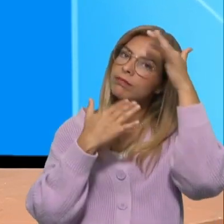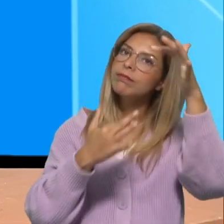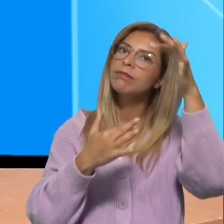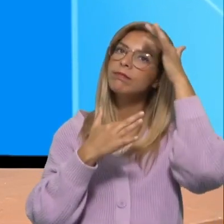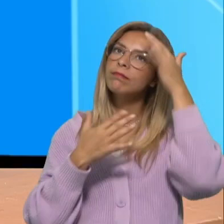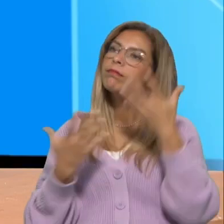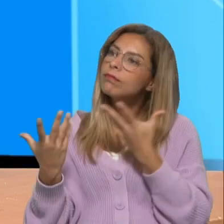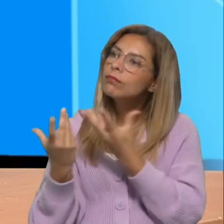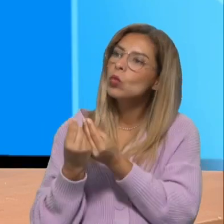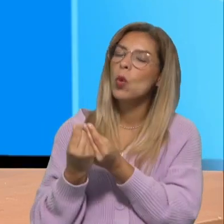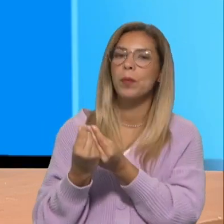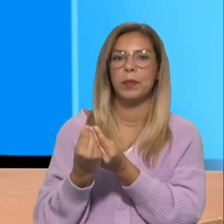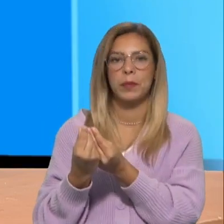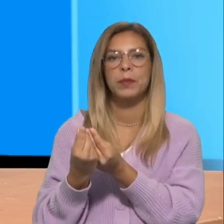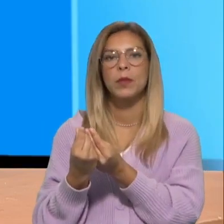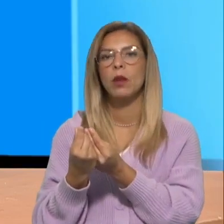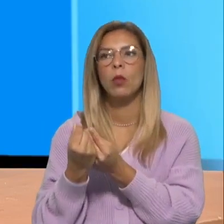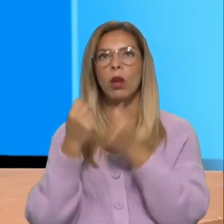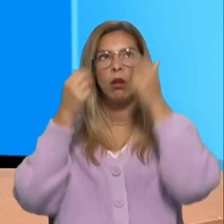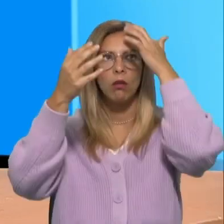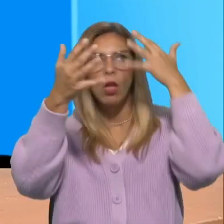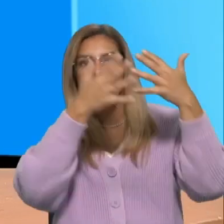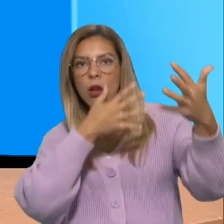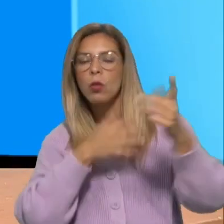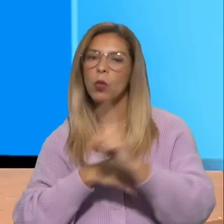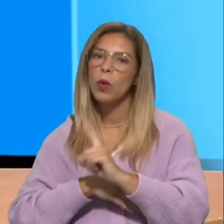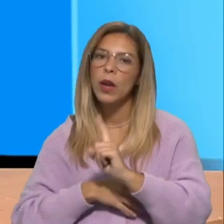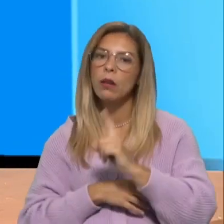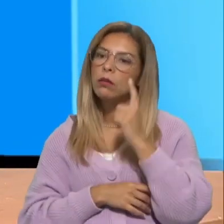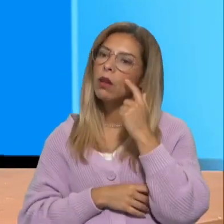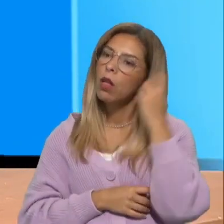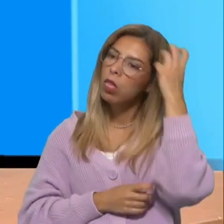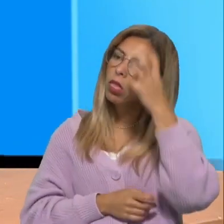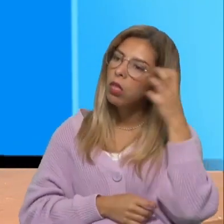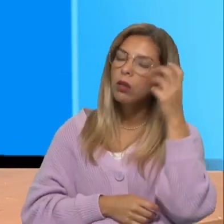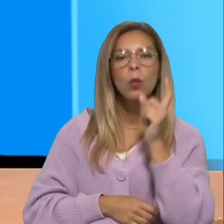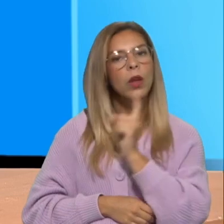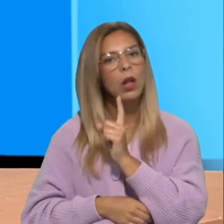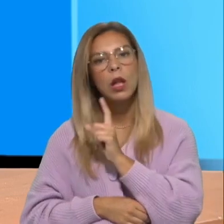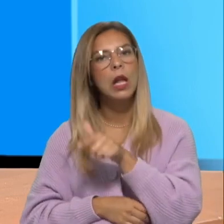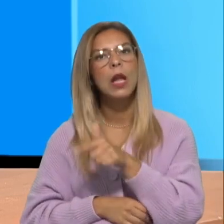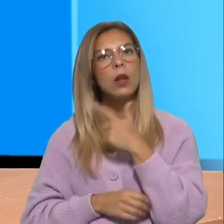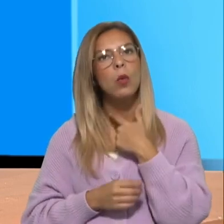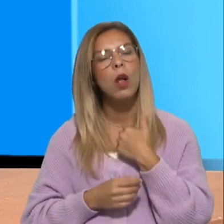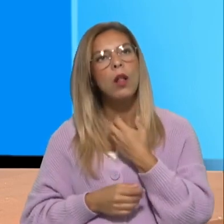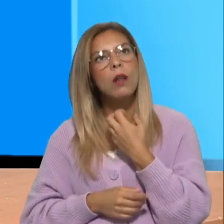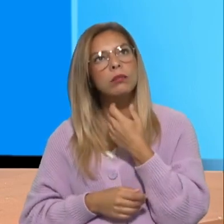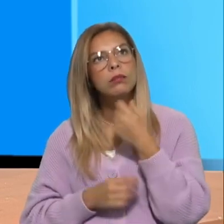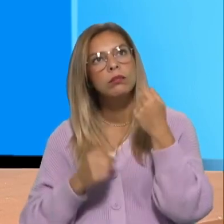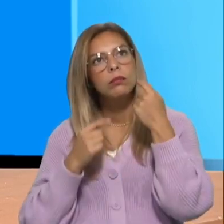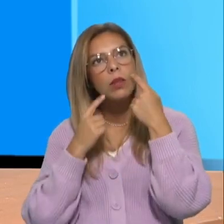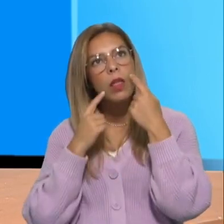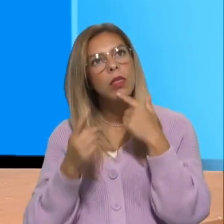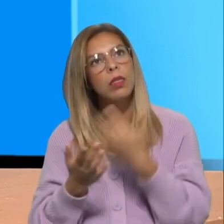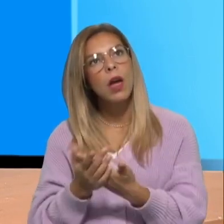fascínio não é o fascínio abstrato da contemplação, mas essa capacidade de encantamento que nos permite e que nos leva